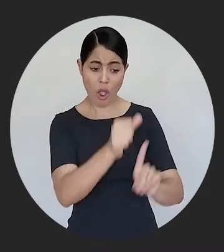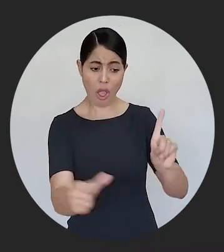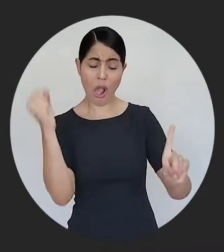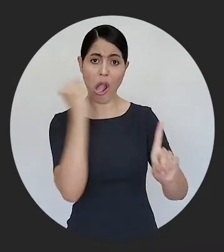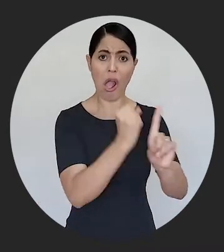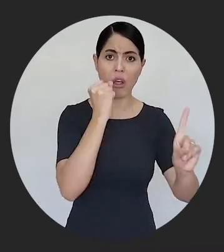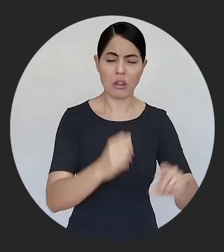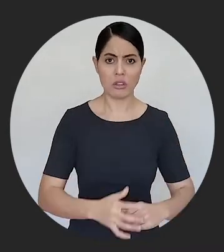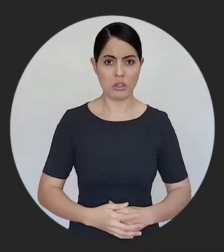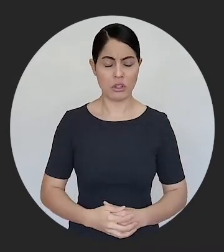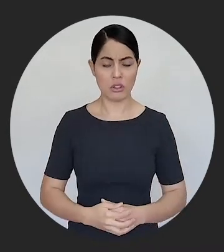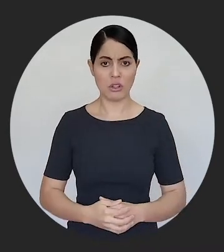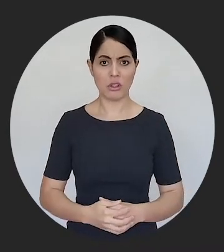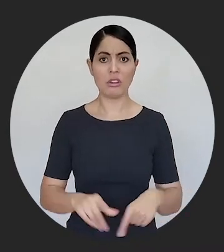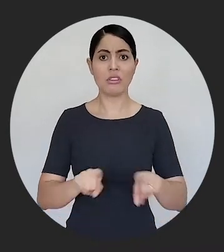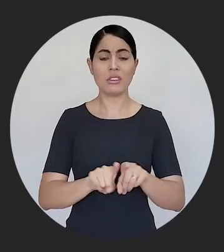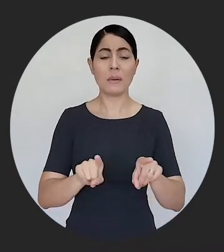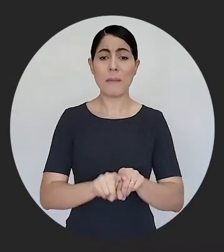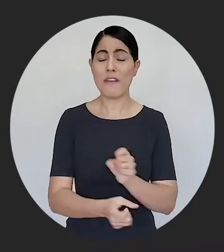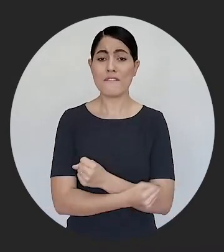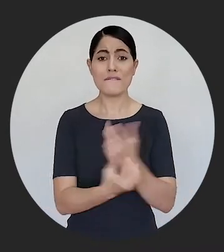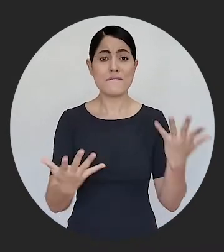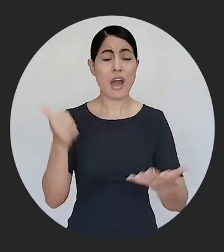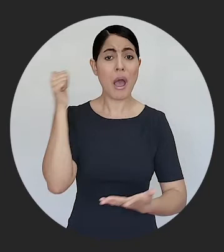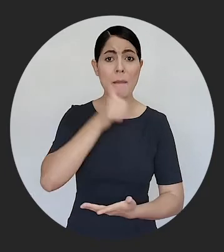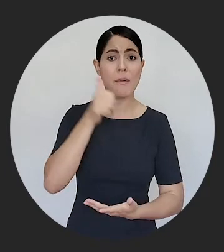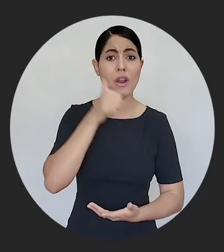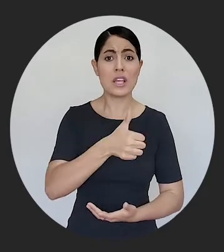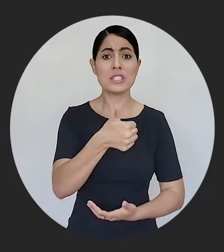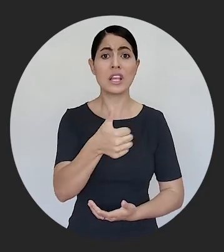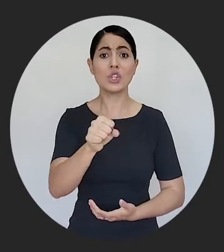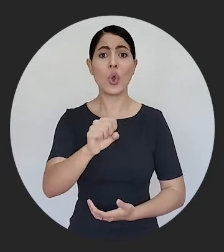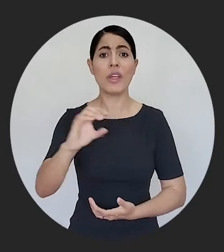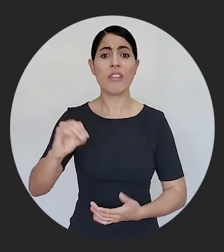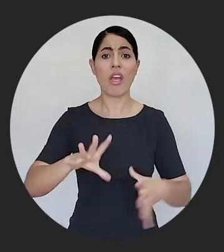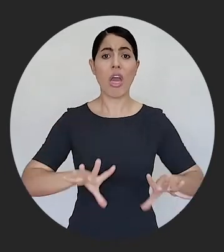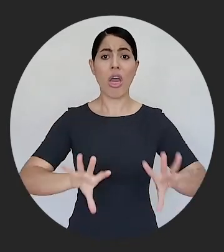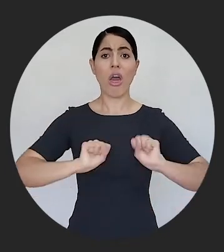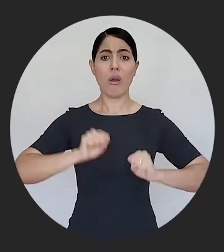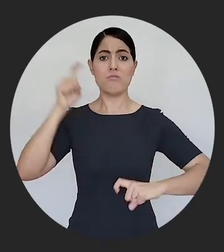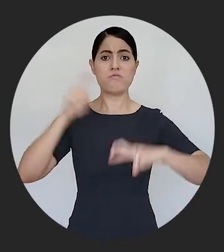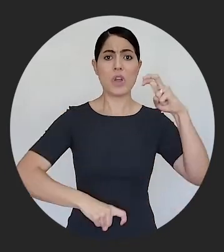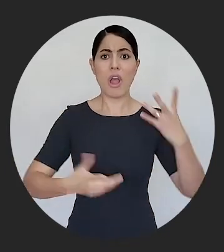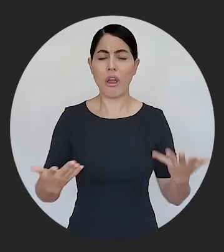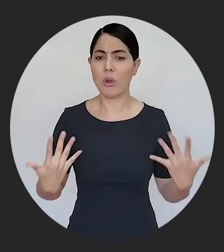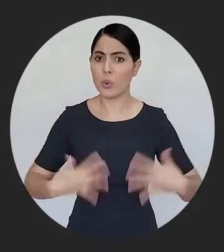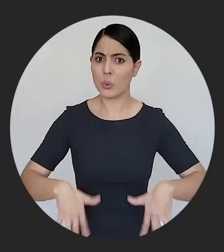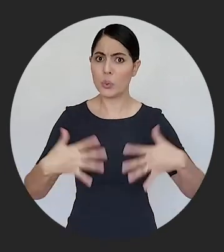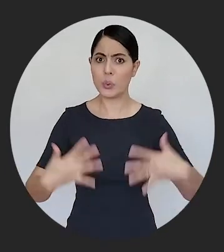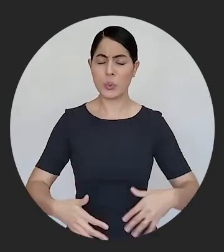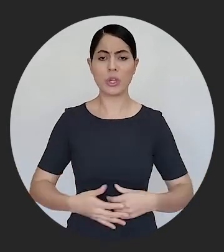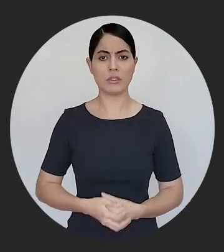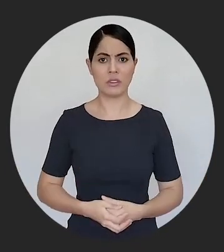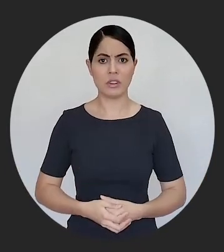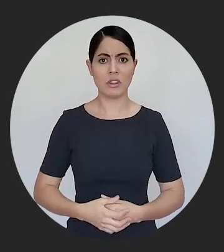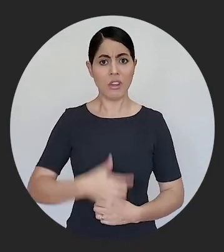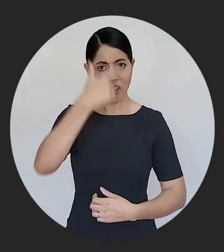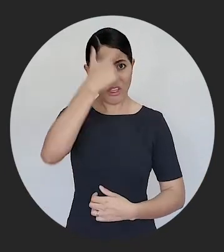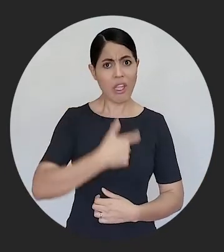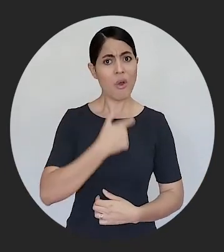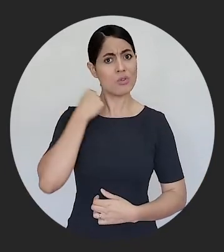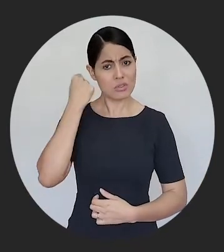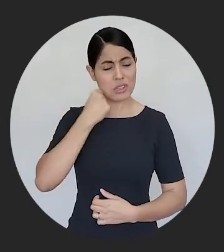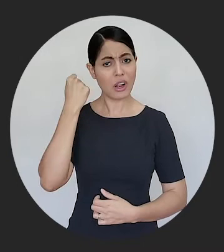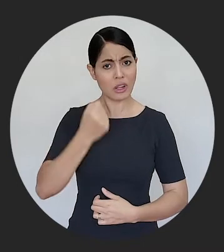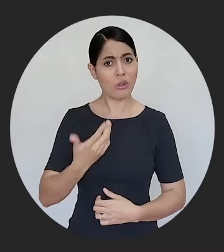10 mil mulheres são agredidas todos os meses simplesmente por ser mulher. 180 mulheres são estupradas por dia. Eu, como senador da